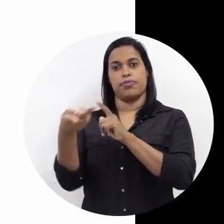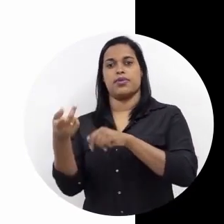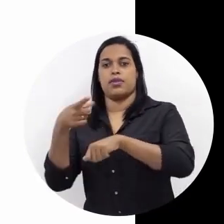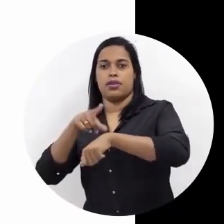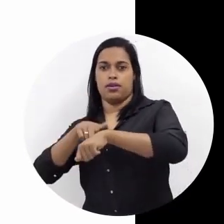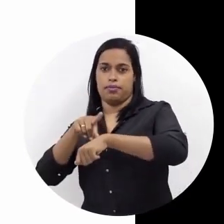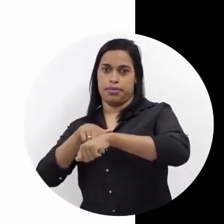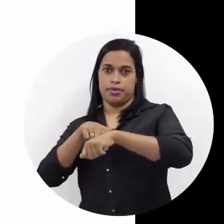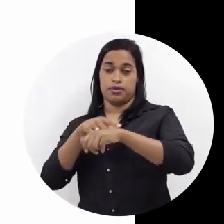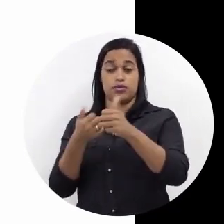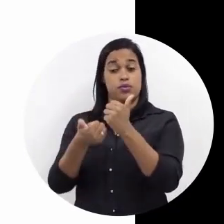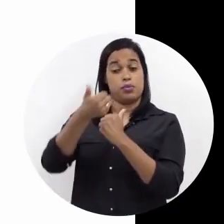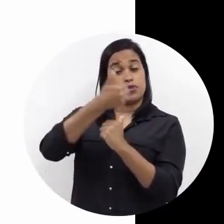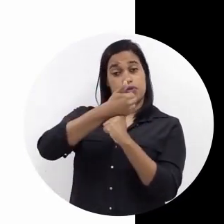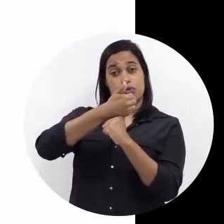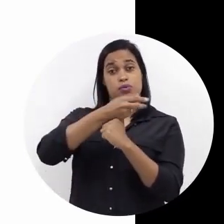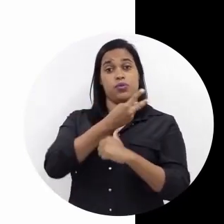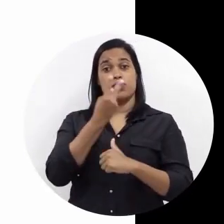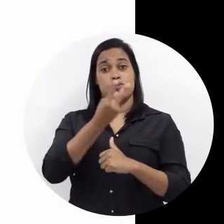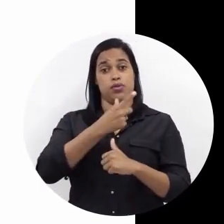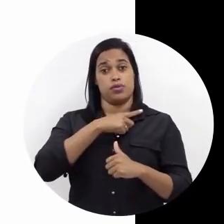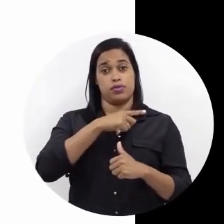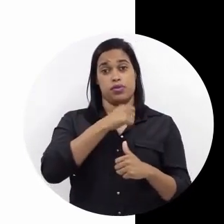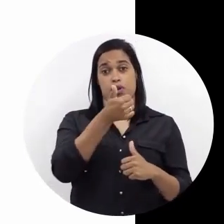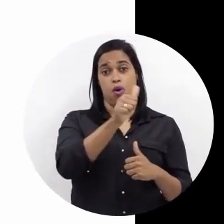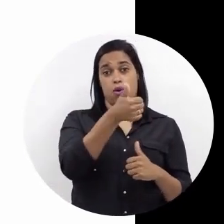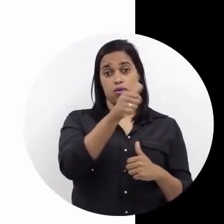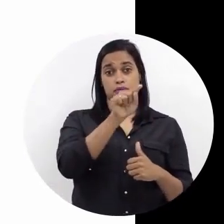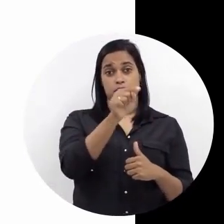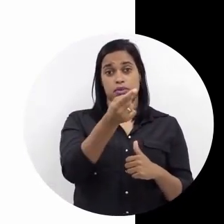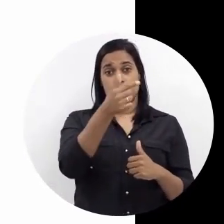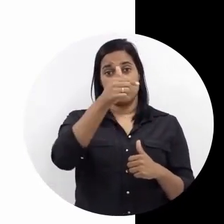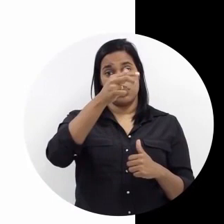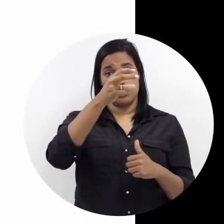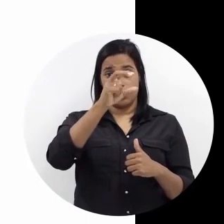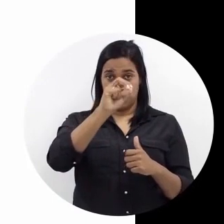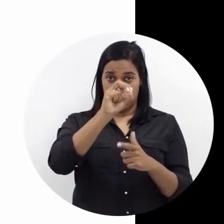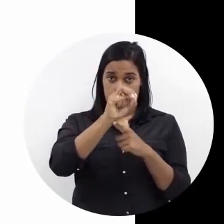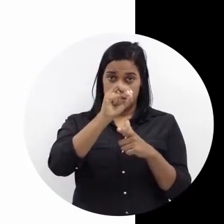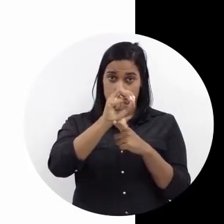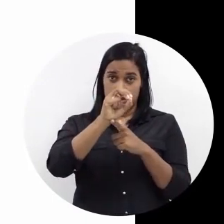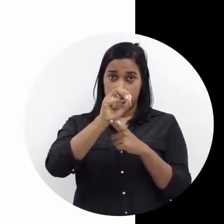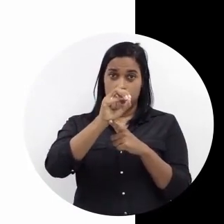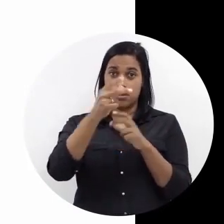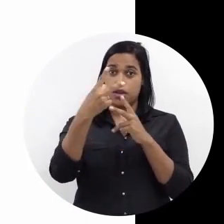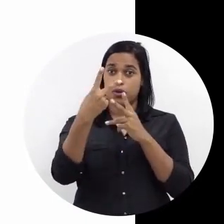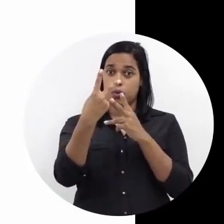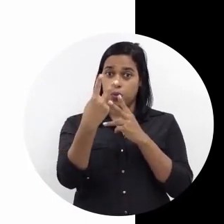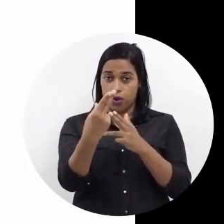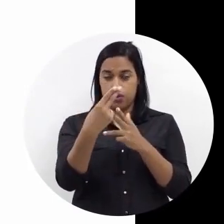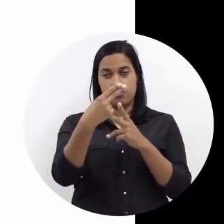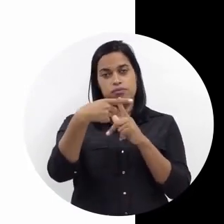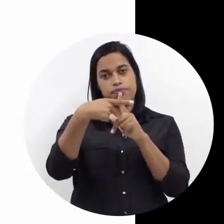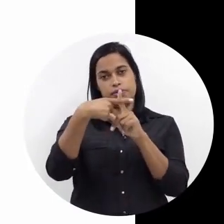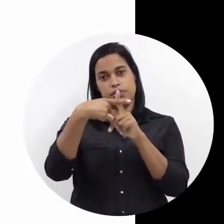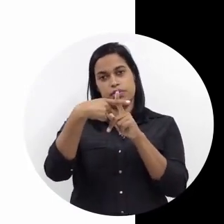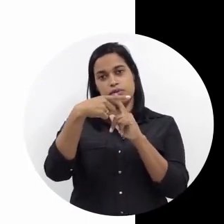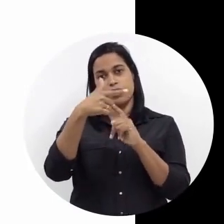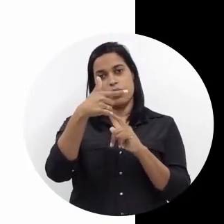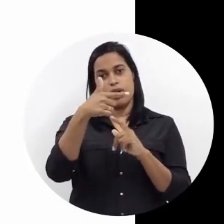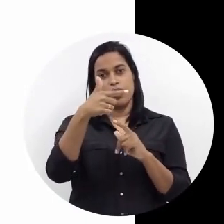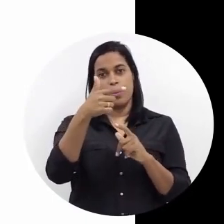Substituindo os valores, nós teremos R$ 11.750 será igual ao capital que multiplica